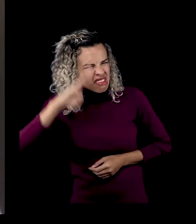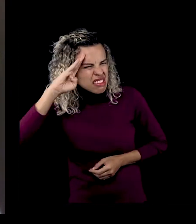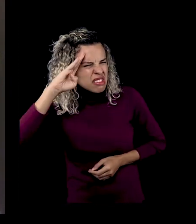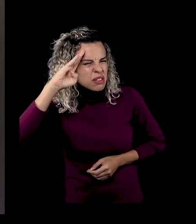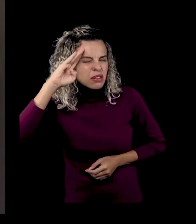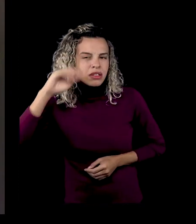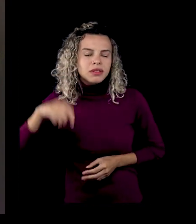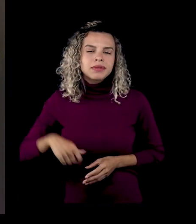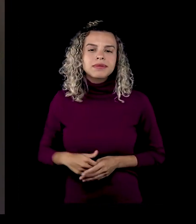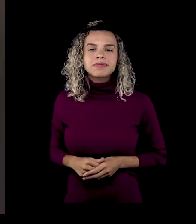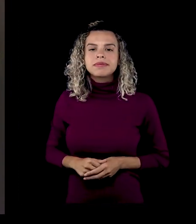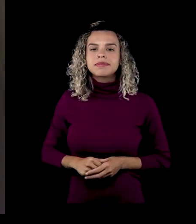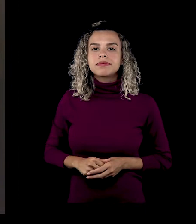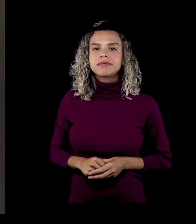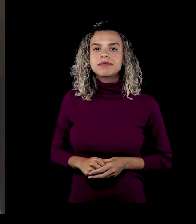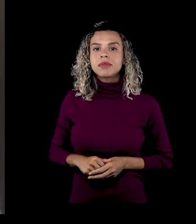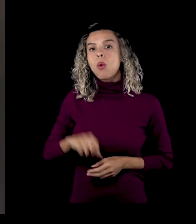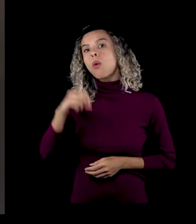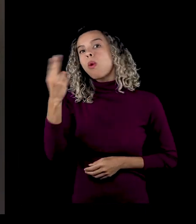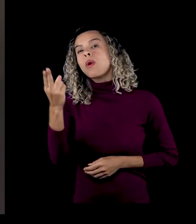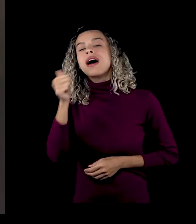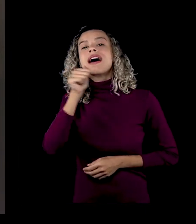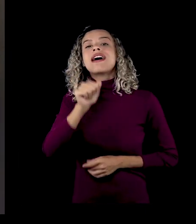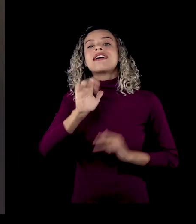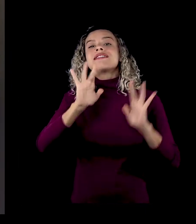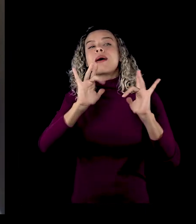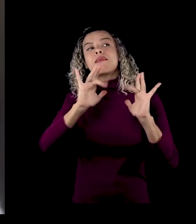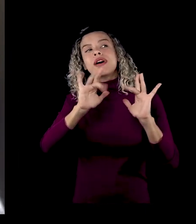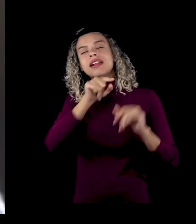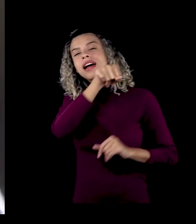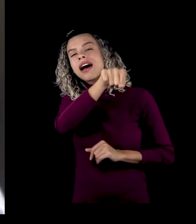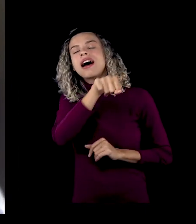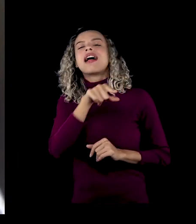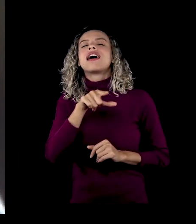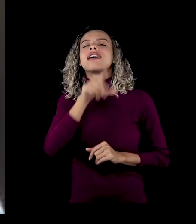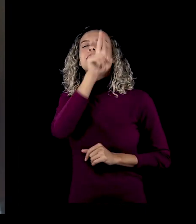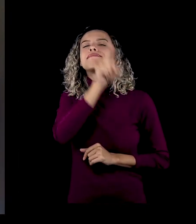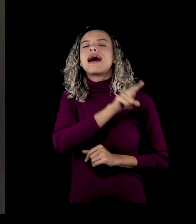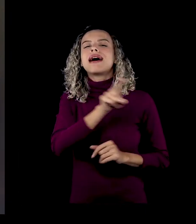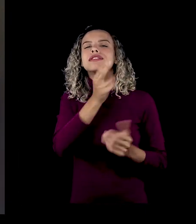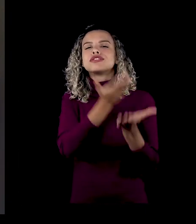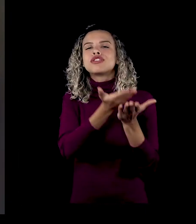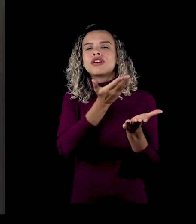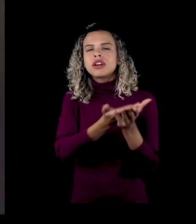Exército? Ou a minha namorada está no seminário. Seminário?